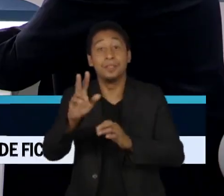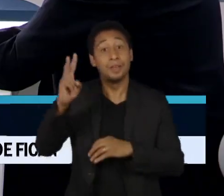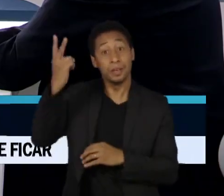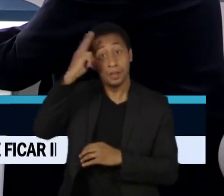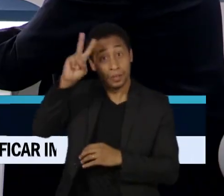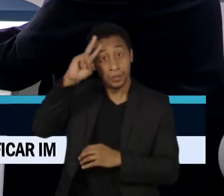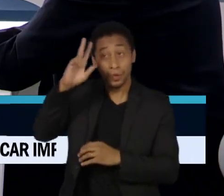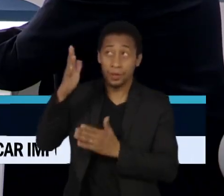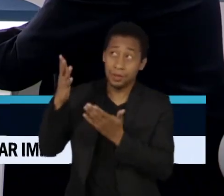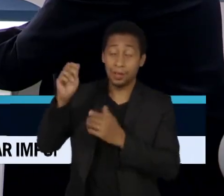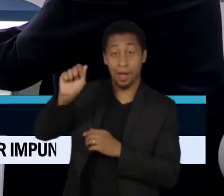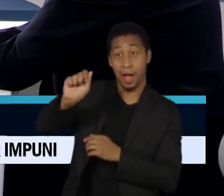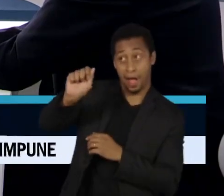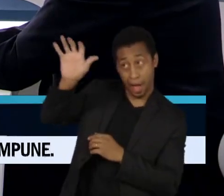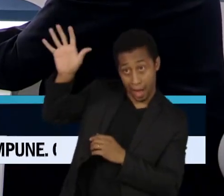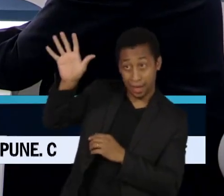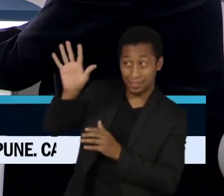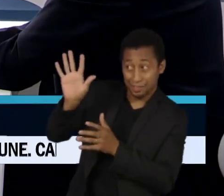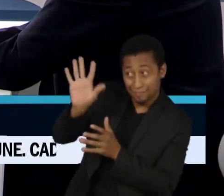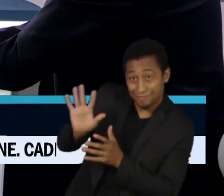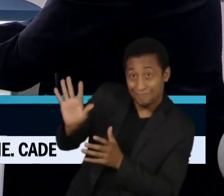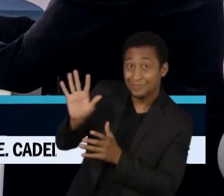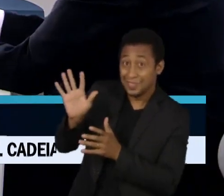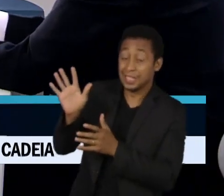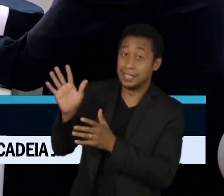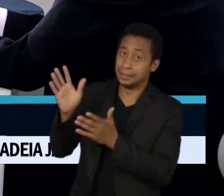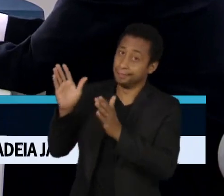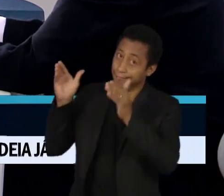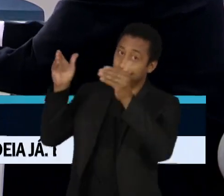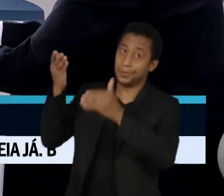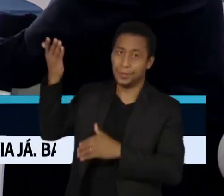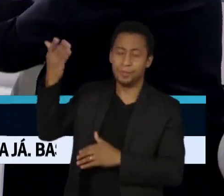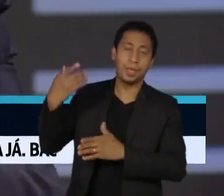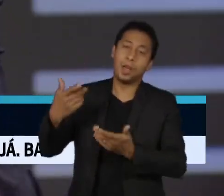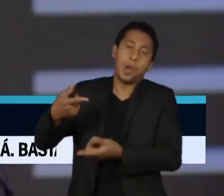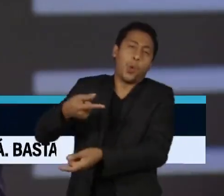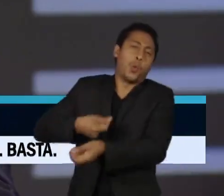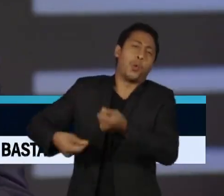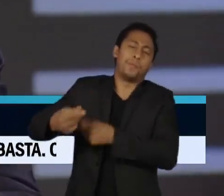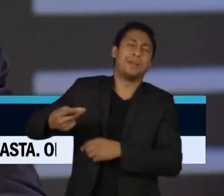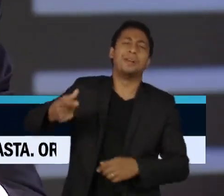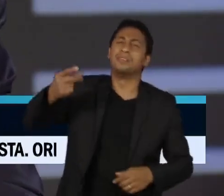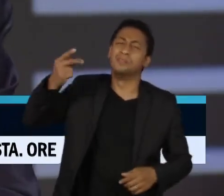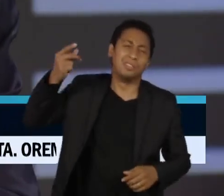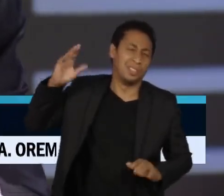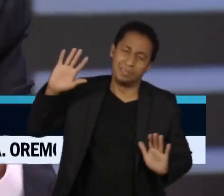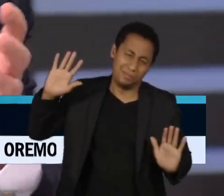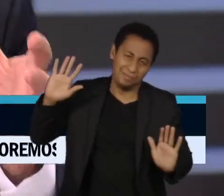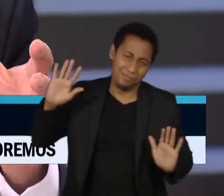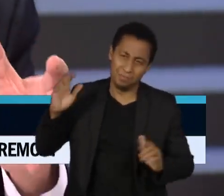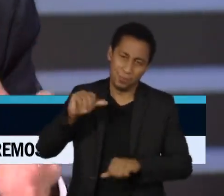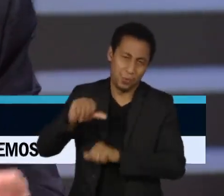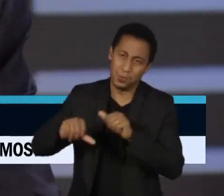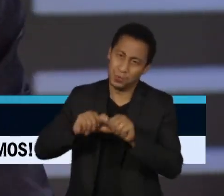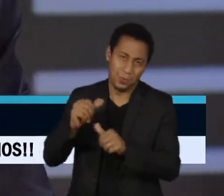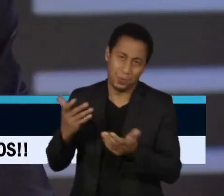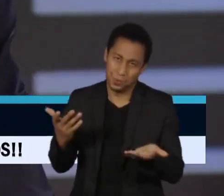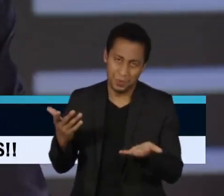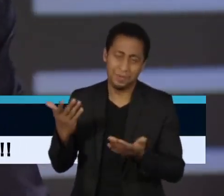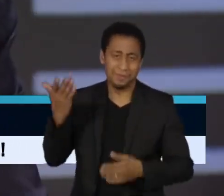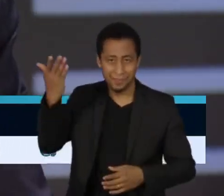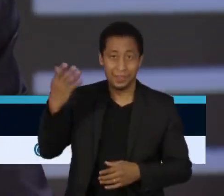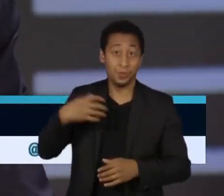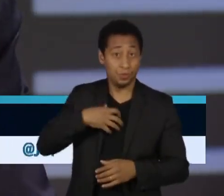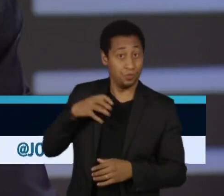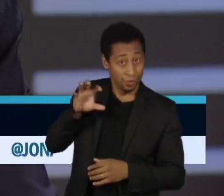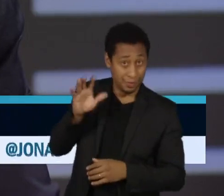região Ásia-Pacífico. Acabou aquela economia, acabou em termos, claro que era importante, mas o eixo dinâmico se transferiu e